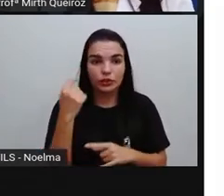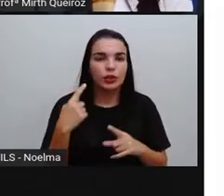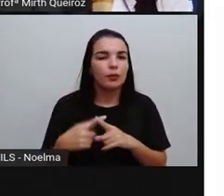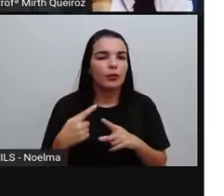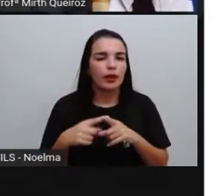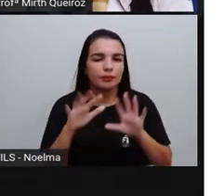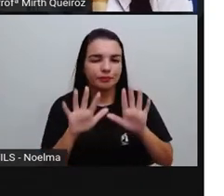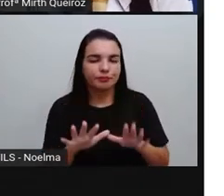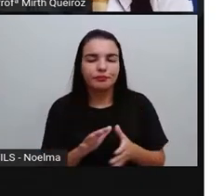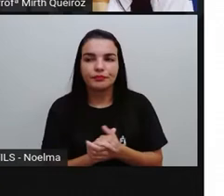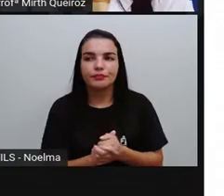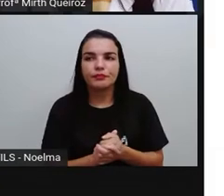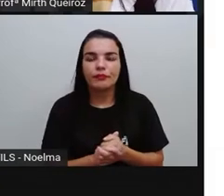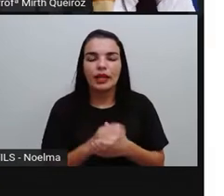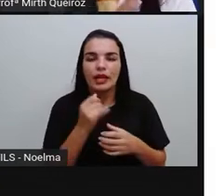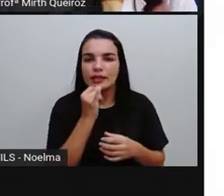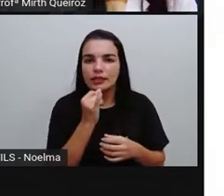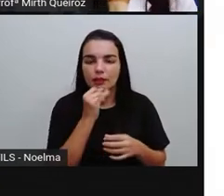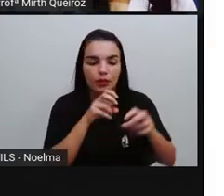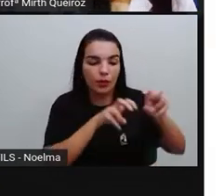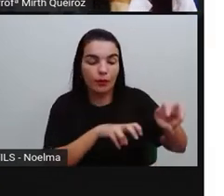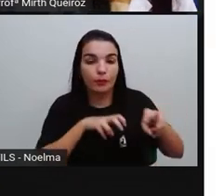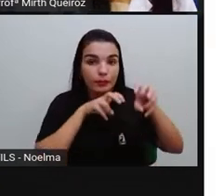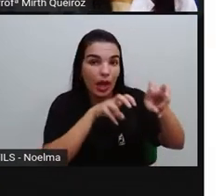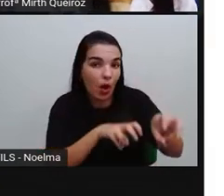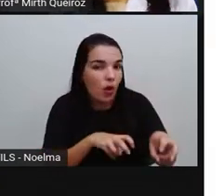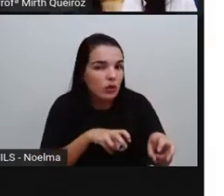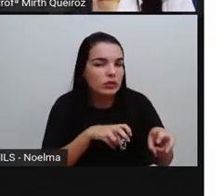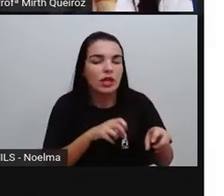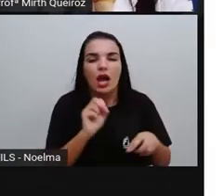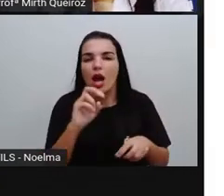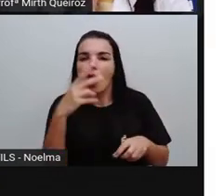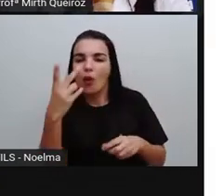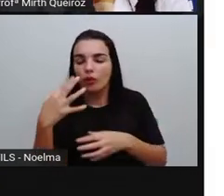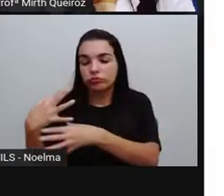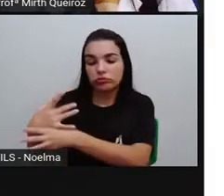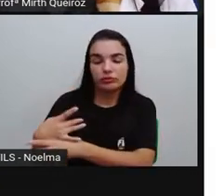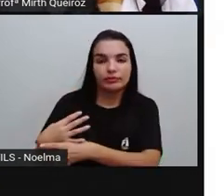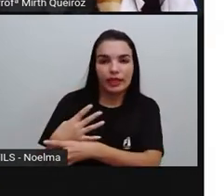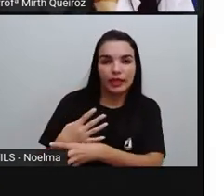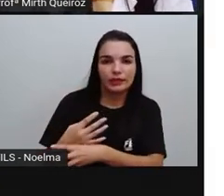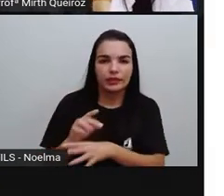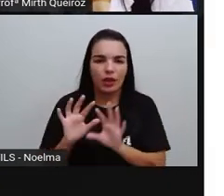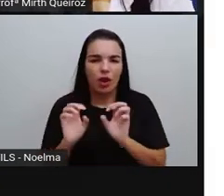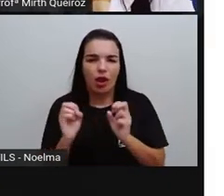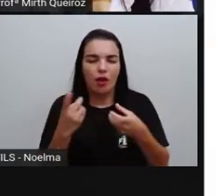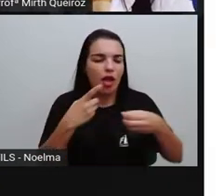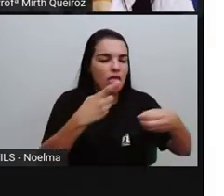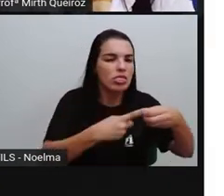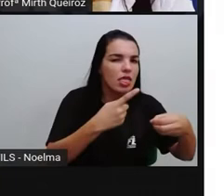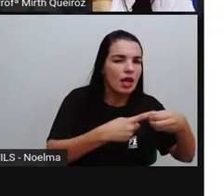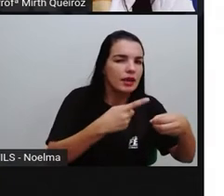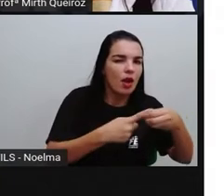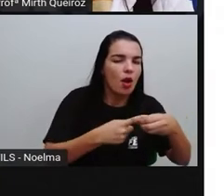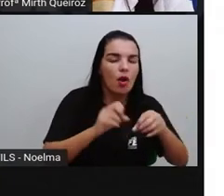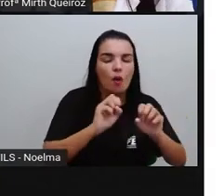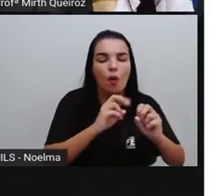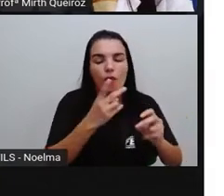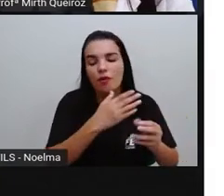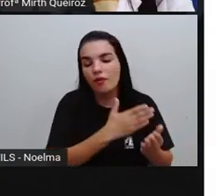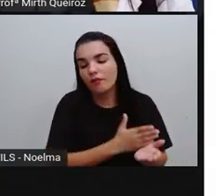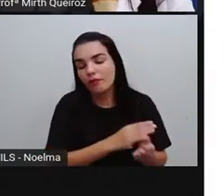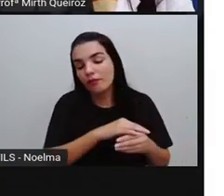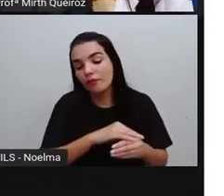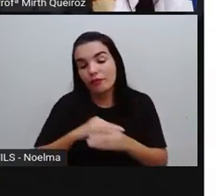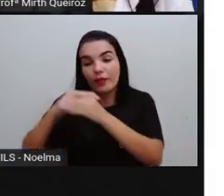um local da zona rural e quando a gente vai para a cidade. Ou então, quando a gente está no interior e a gente vai para uma capital, né? Onde